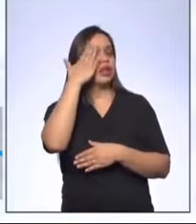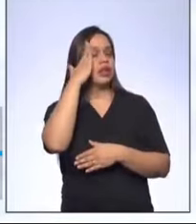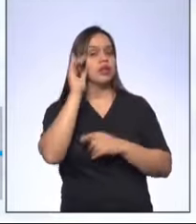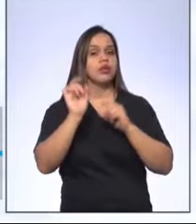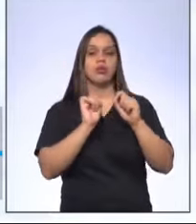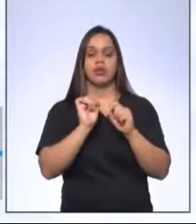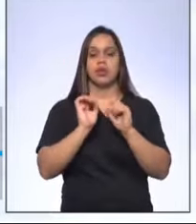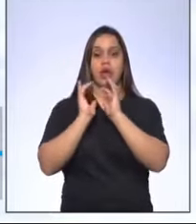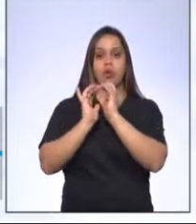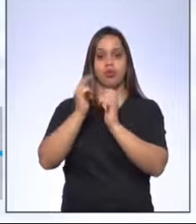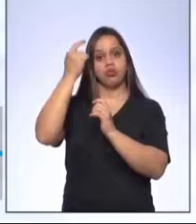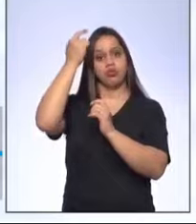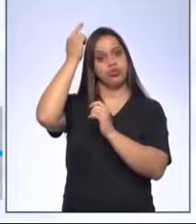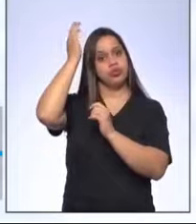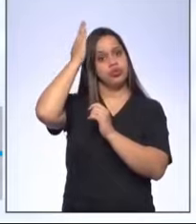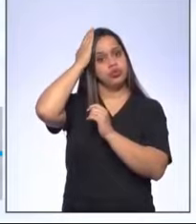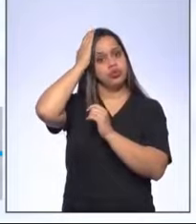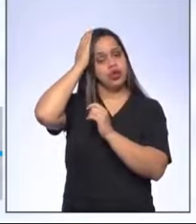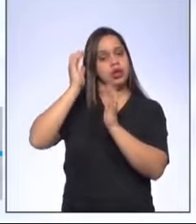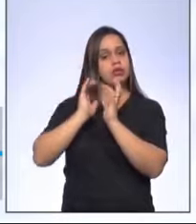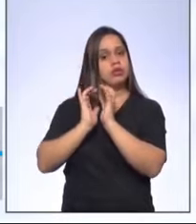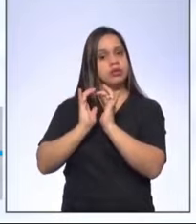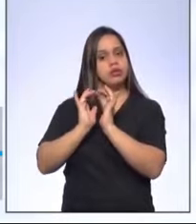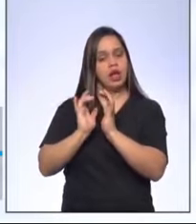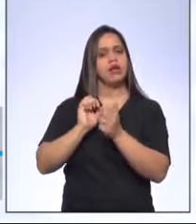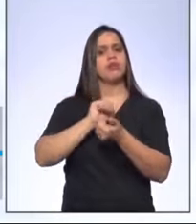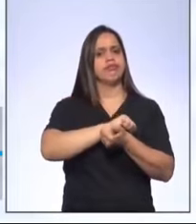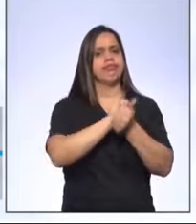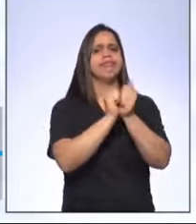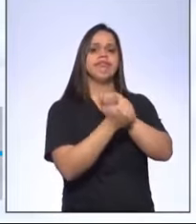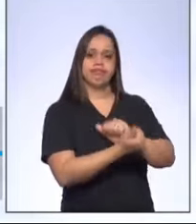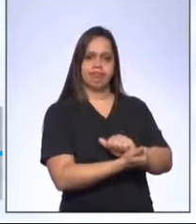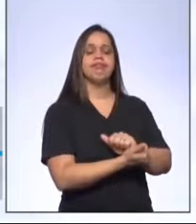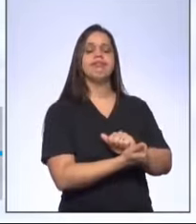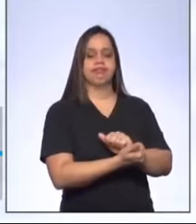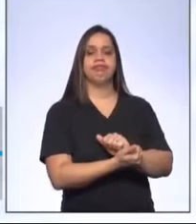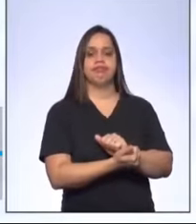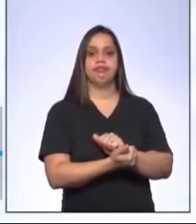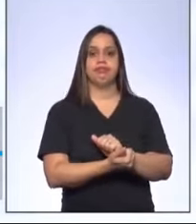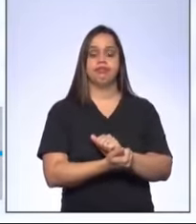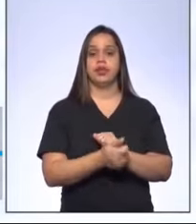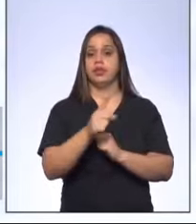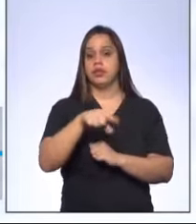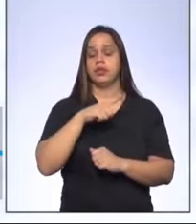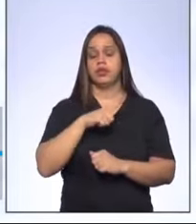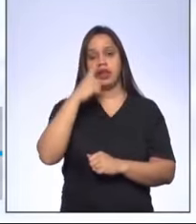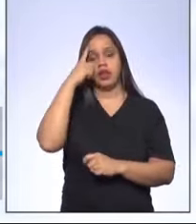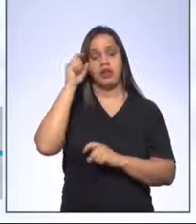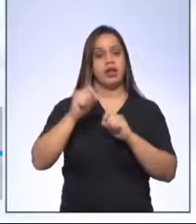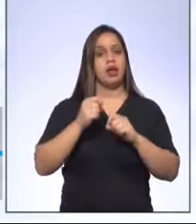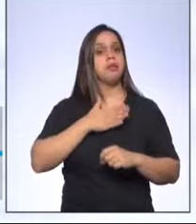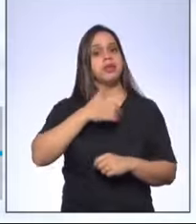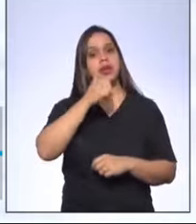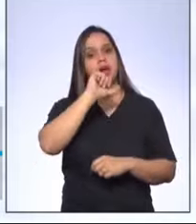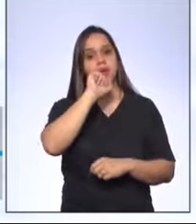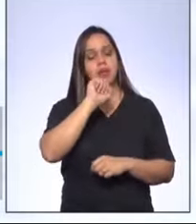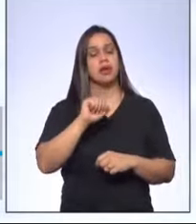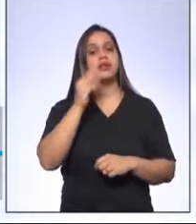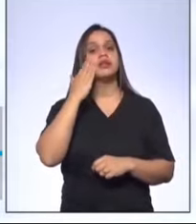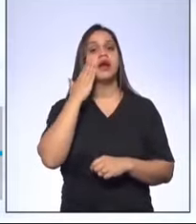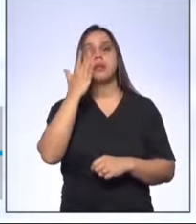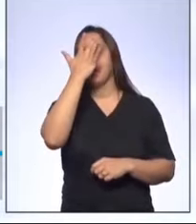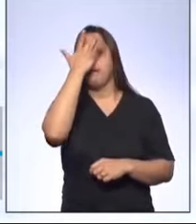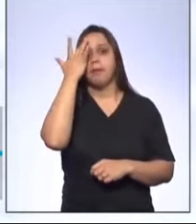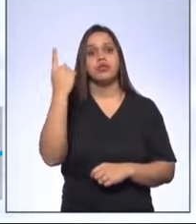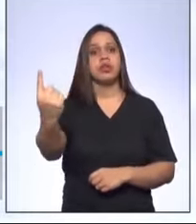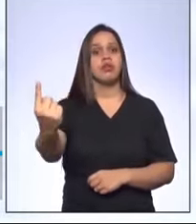ele faz essas adaptações. Né? Só para ter uma ideia, a minha mãe ela sabia quem estava chegando. Você não precisava